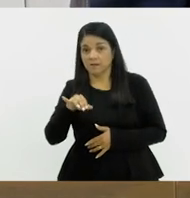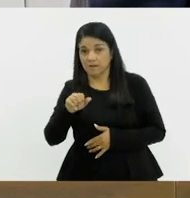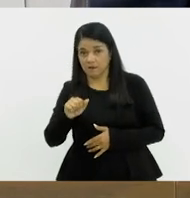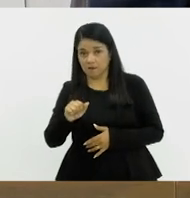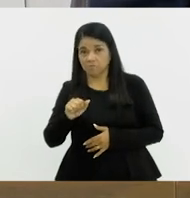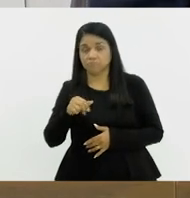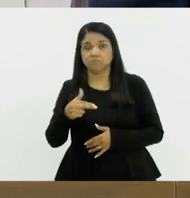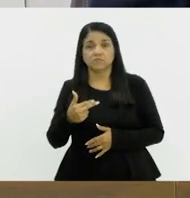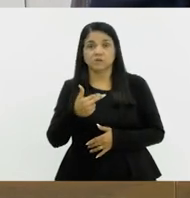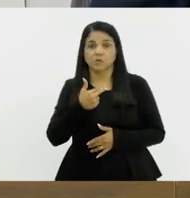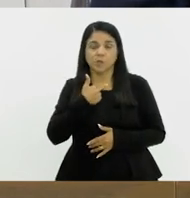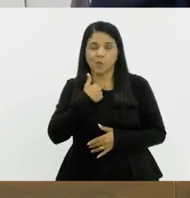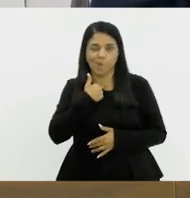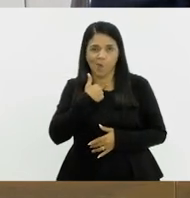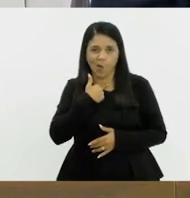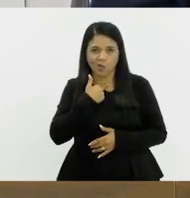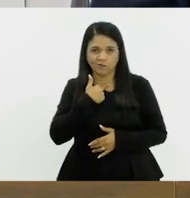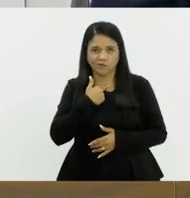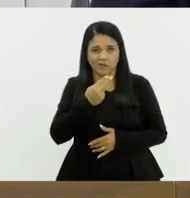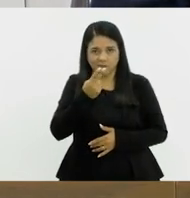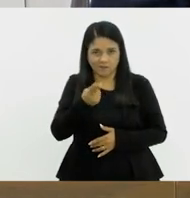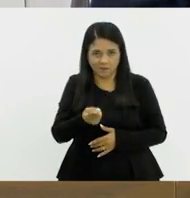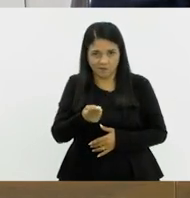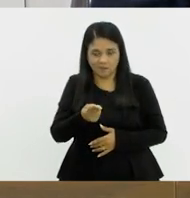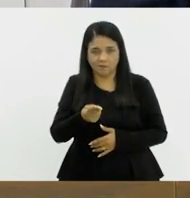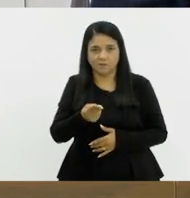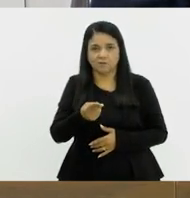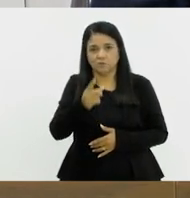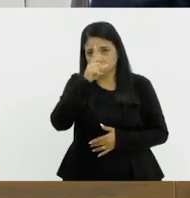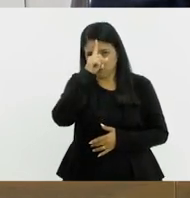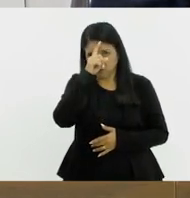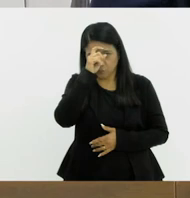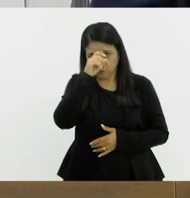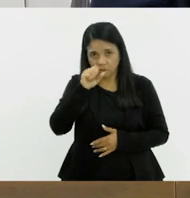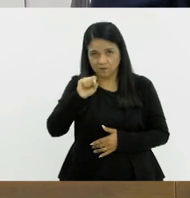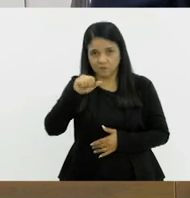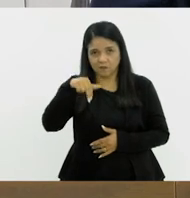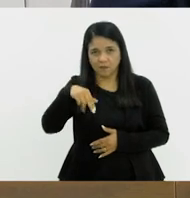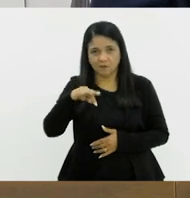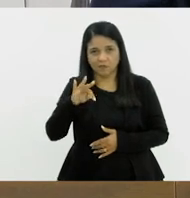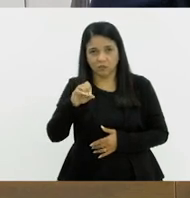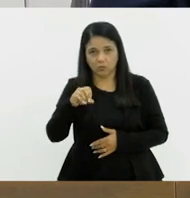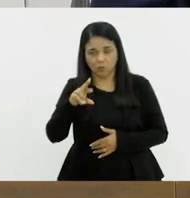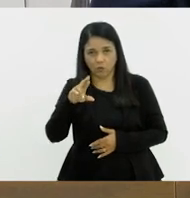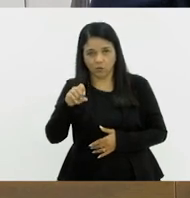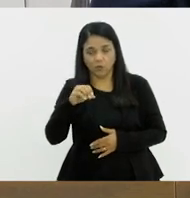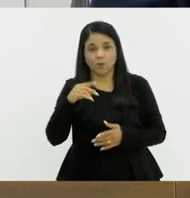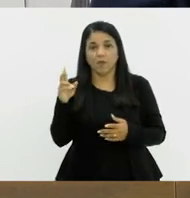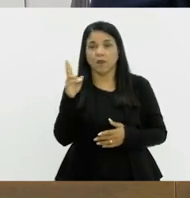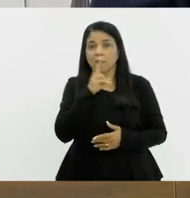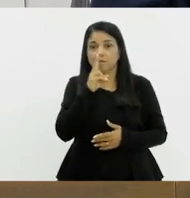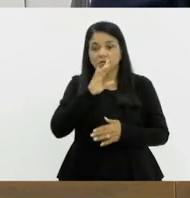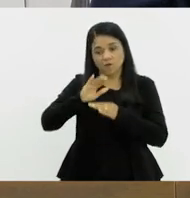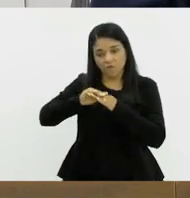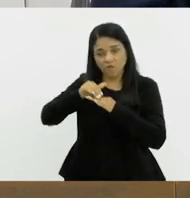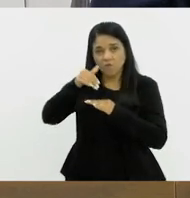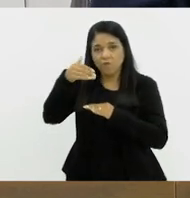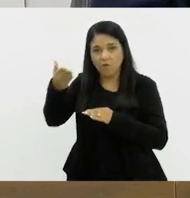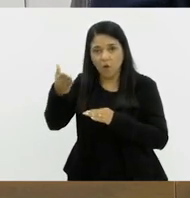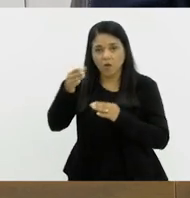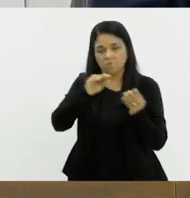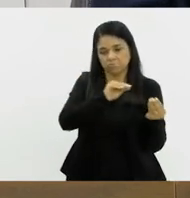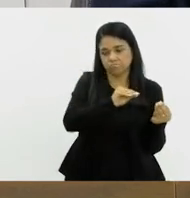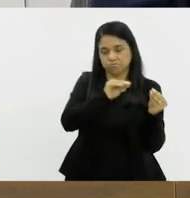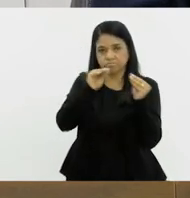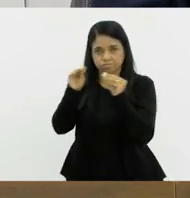compensada no sanatório penal, encaminhamento à UPA-HA. Ou emergência extramuros para estabilização do quadro.